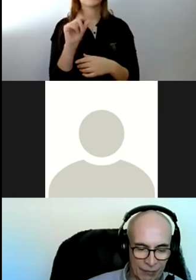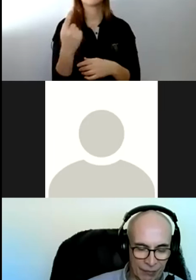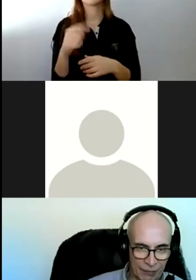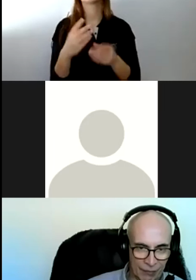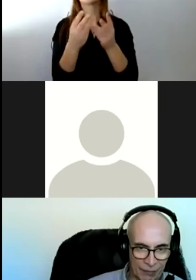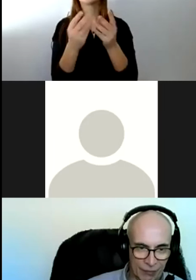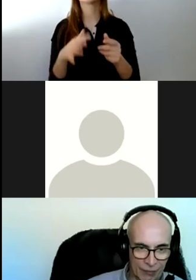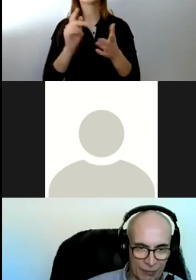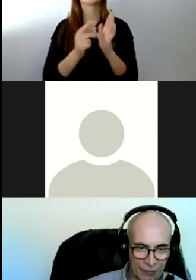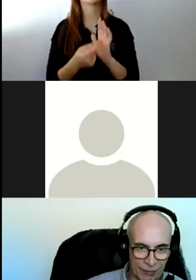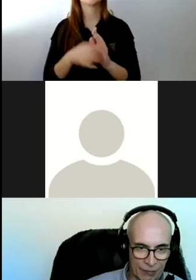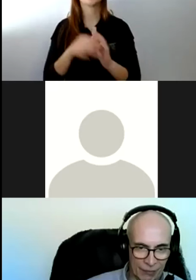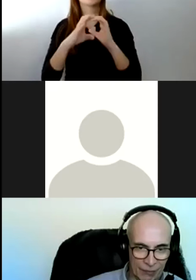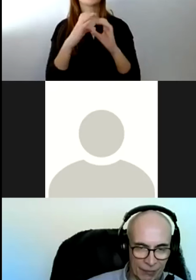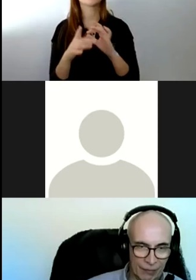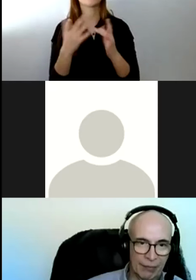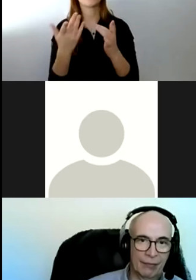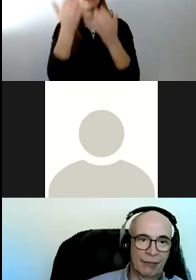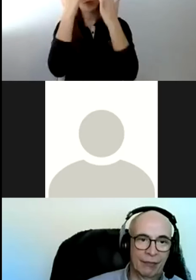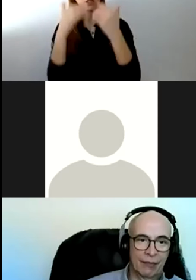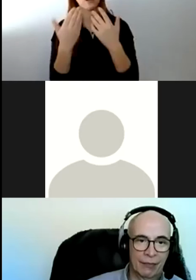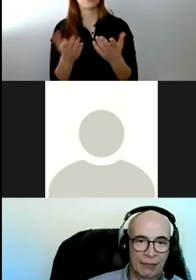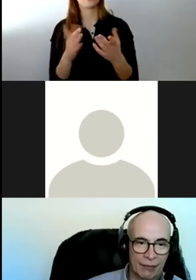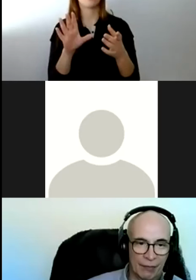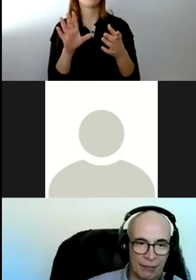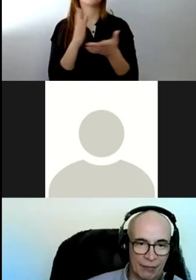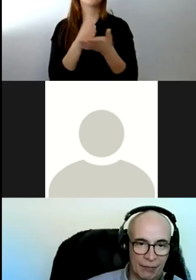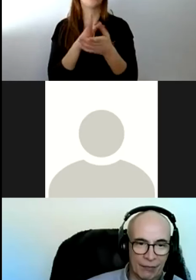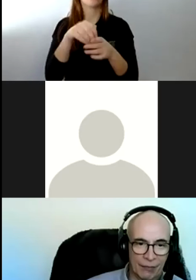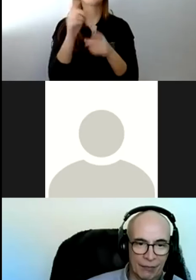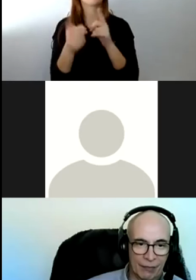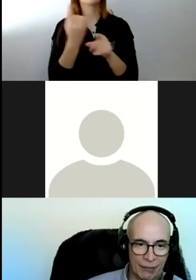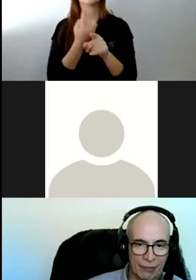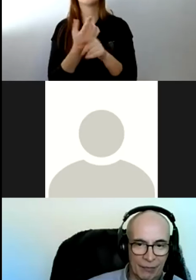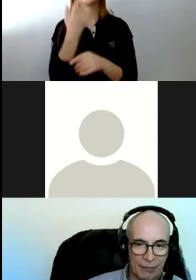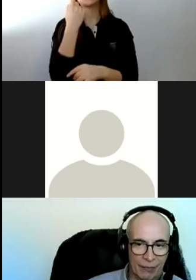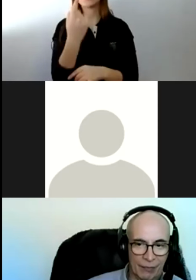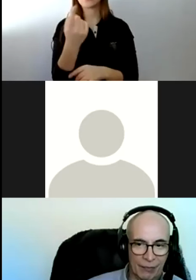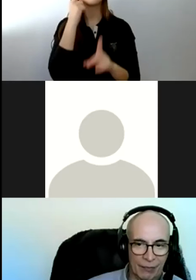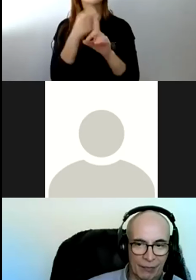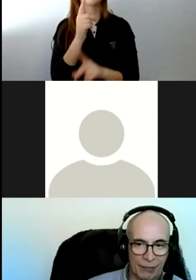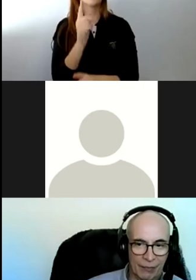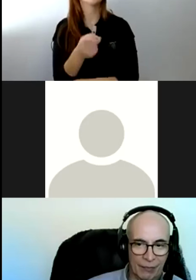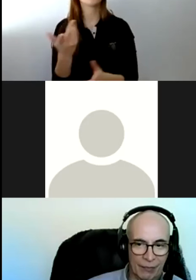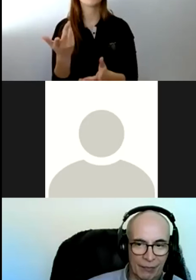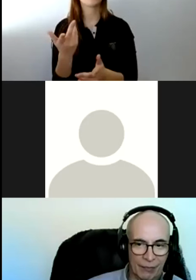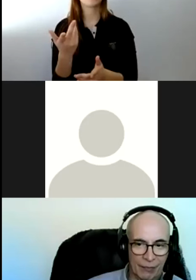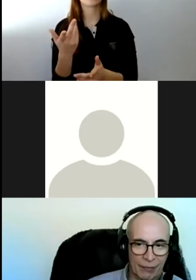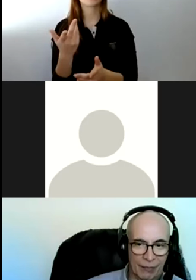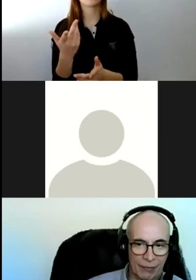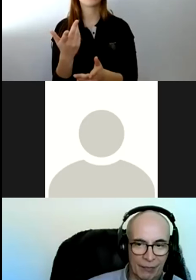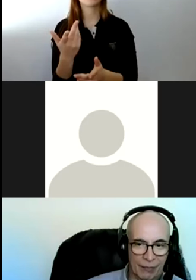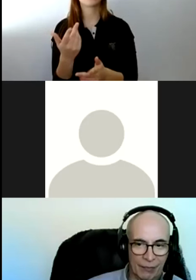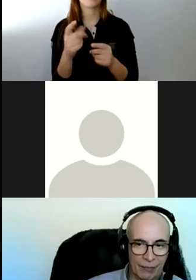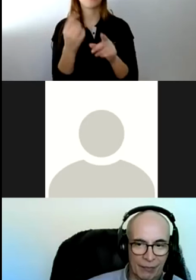comunicação e informação para a educação especial, os CRTIC. São serviços especializados cujo objetivo é a prescrição de